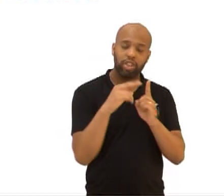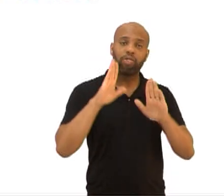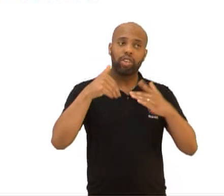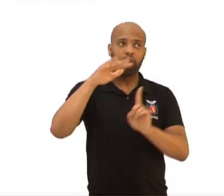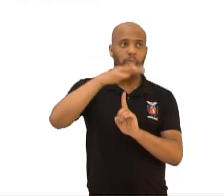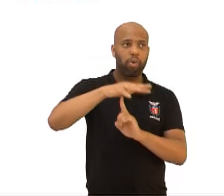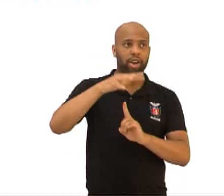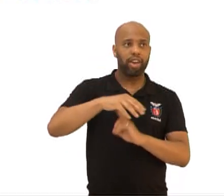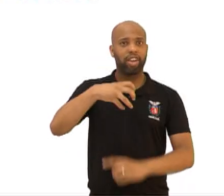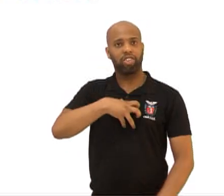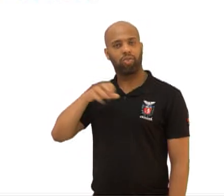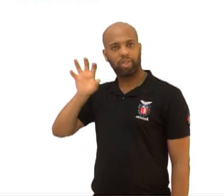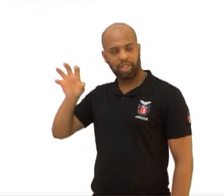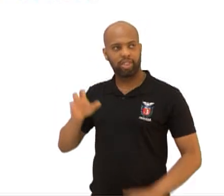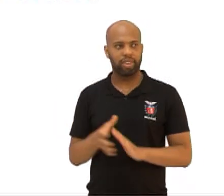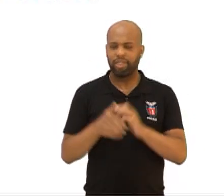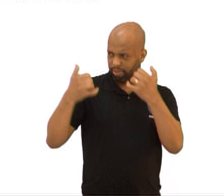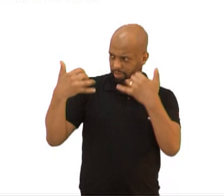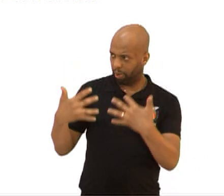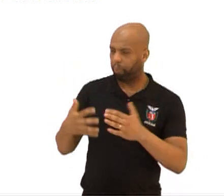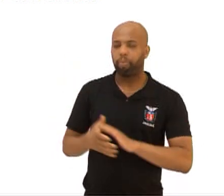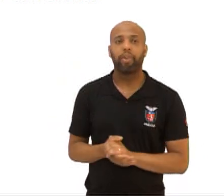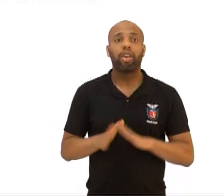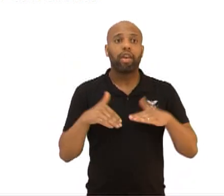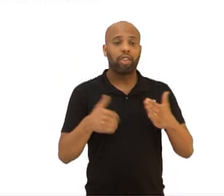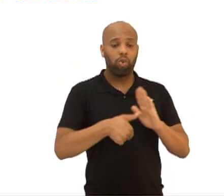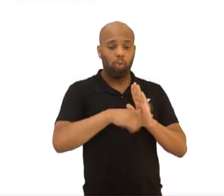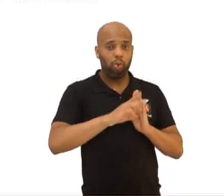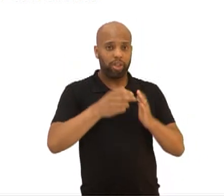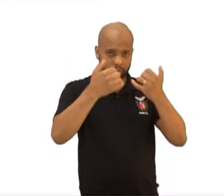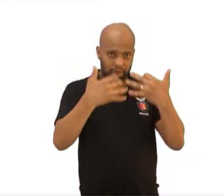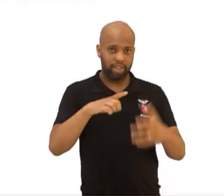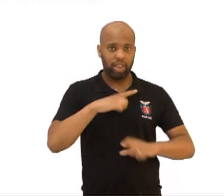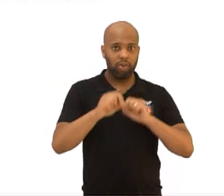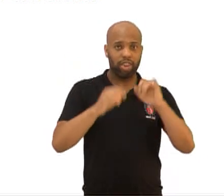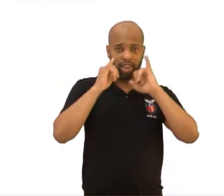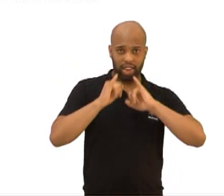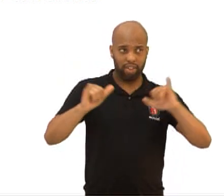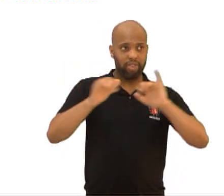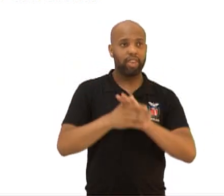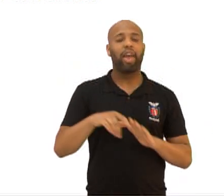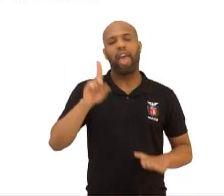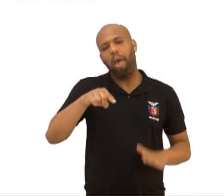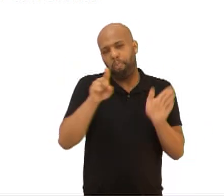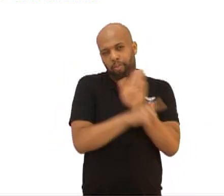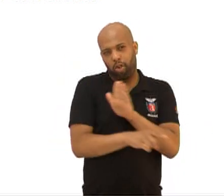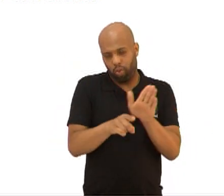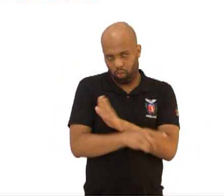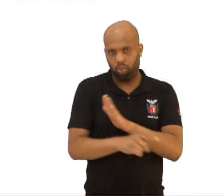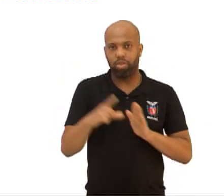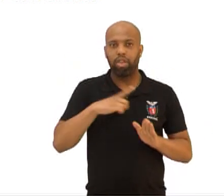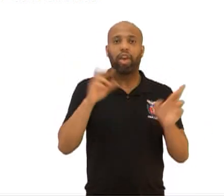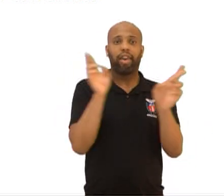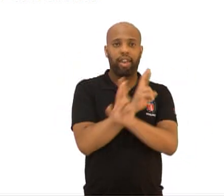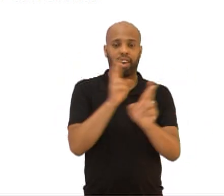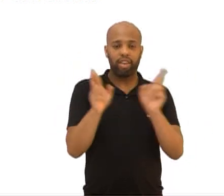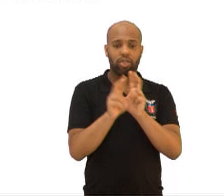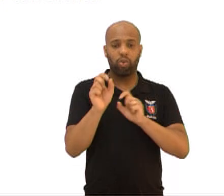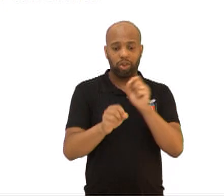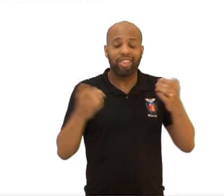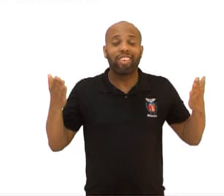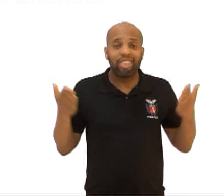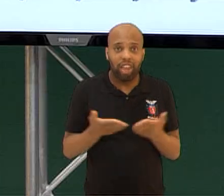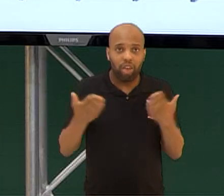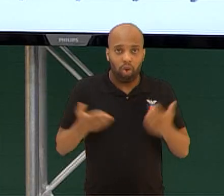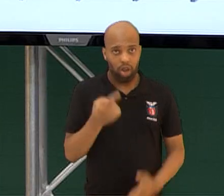se apresenta dessa forma, né, professor? Quer falar um pouquinho? Isso. Antes de falar, professor, eu queria só ter um recado aqui, uma pergunta, na verdade, que tem a ver com isso que nós estamos verificando aqui,